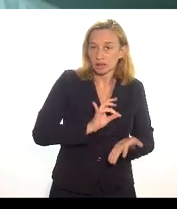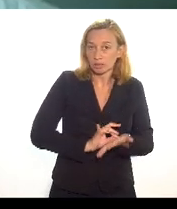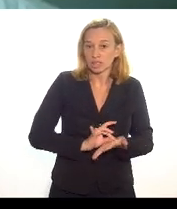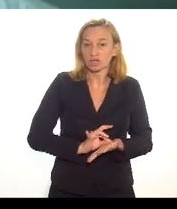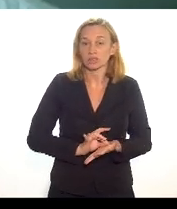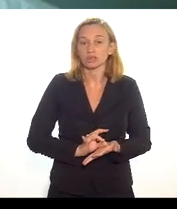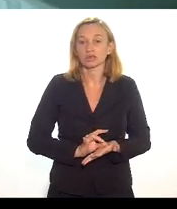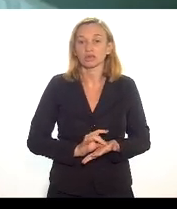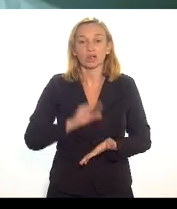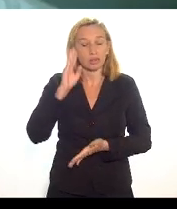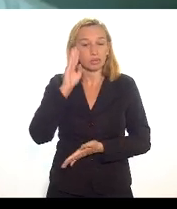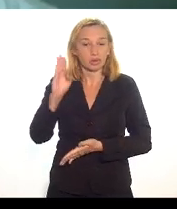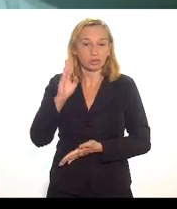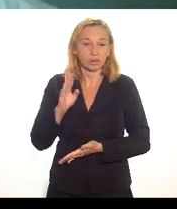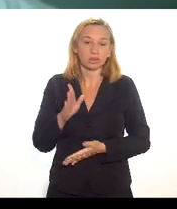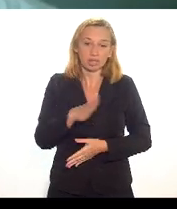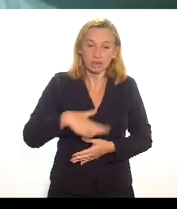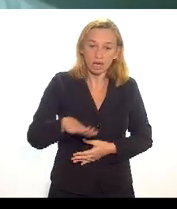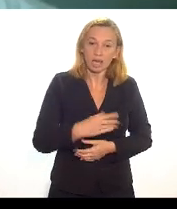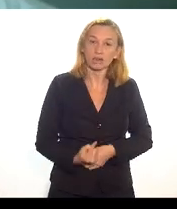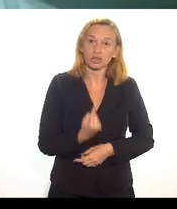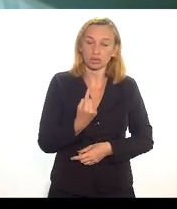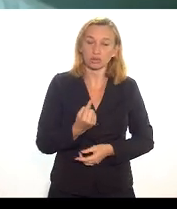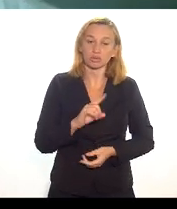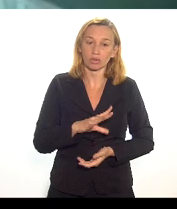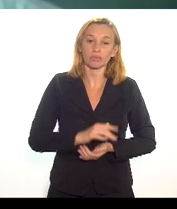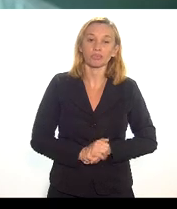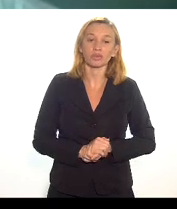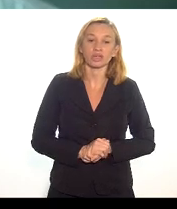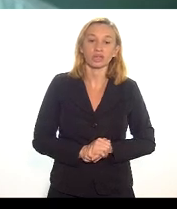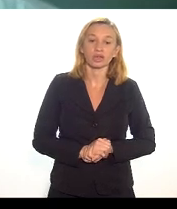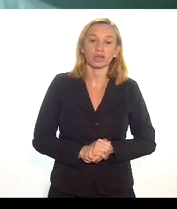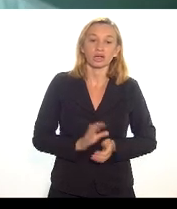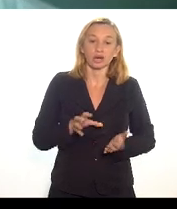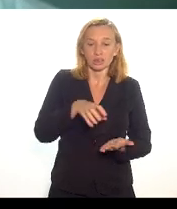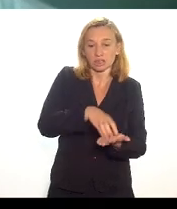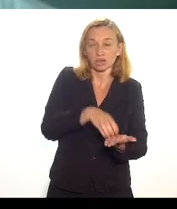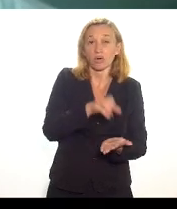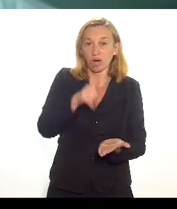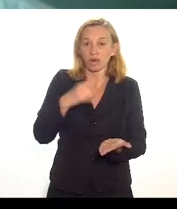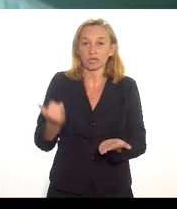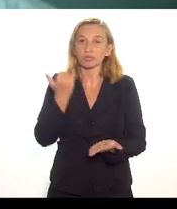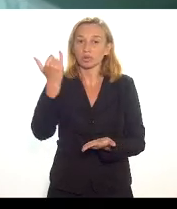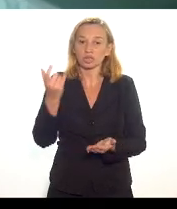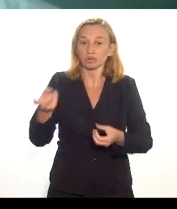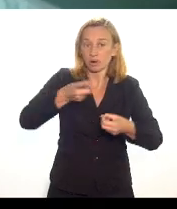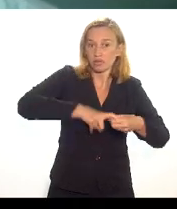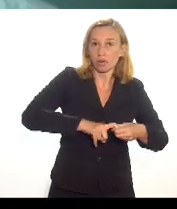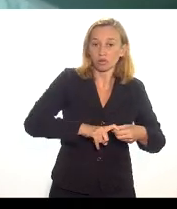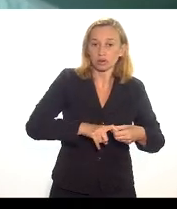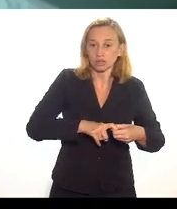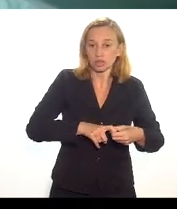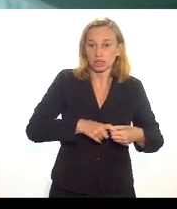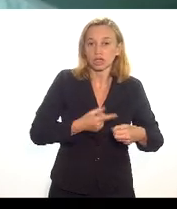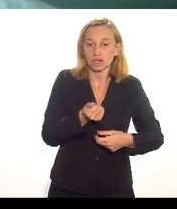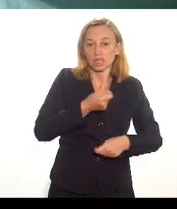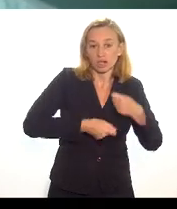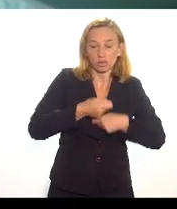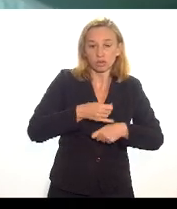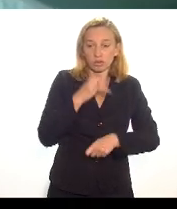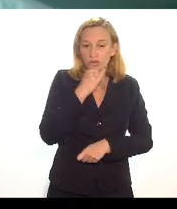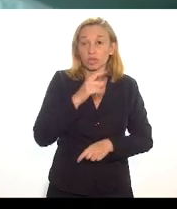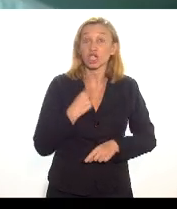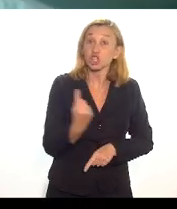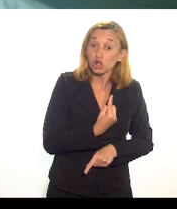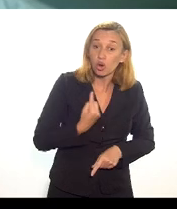destino prioritário dos investimentos do setor, né, e acho que esse setor vai ser importante para a retomada da economia fluminense. E